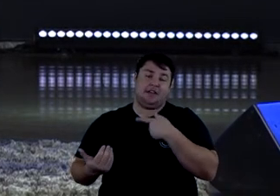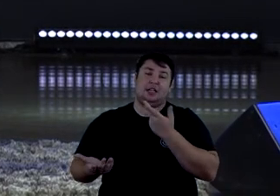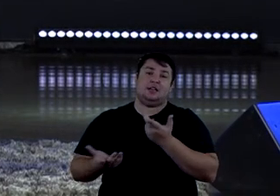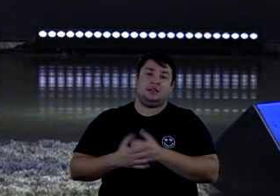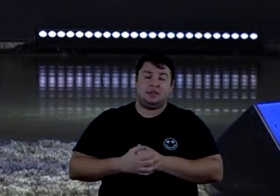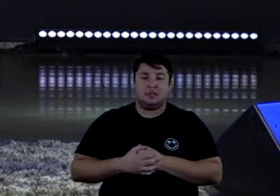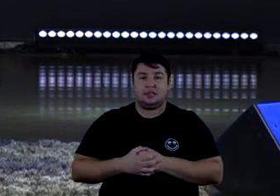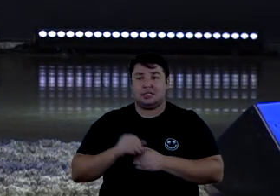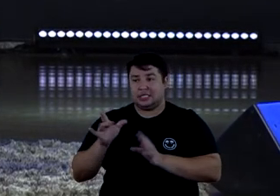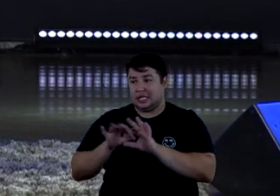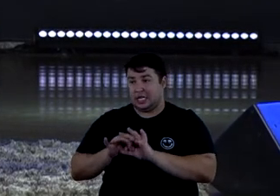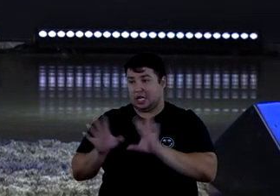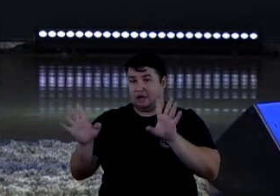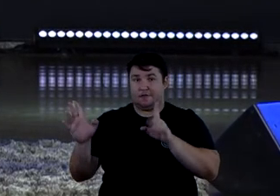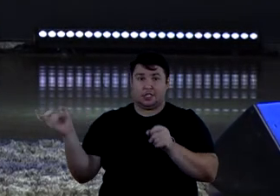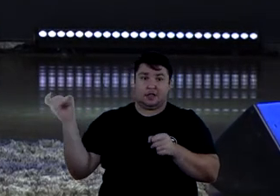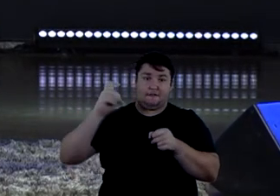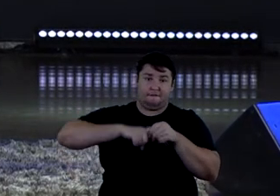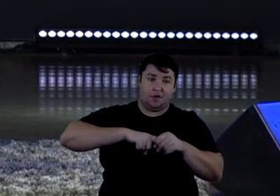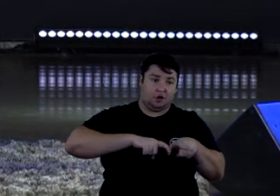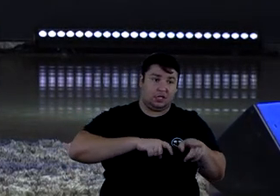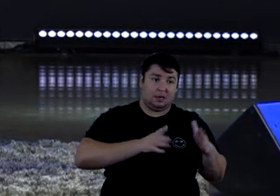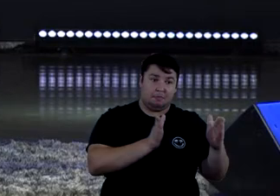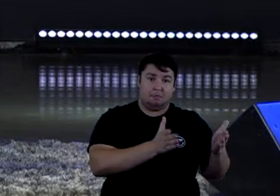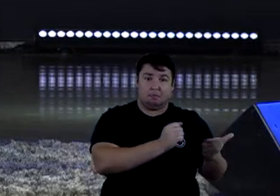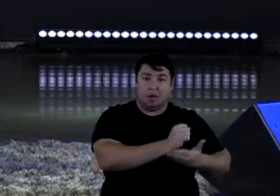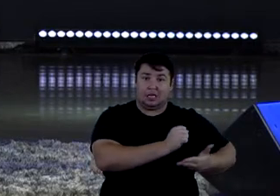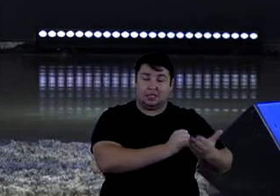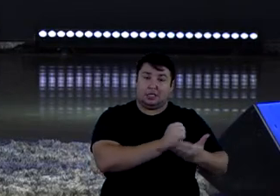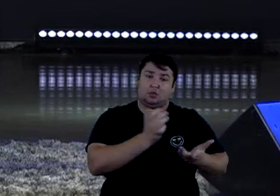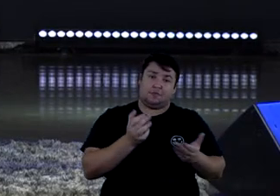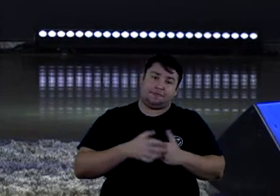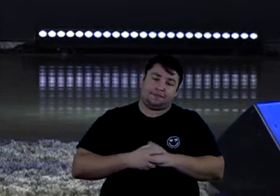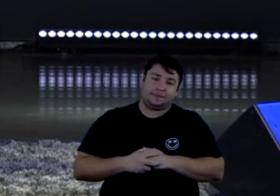que se soltar a rédea você volta para a selvageria.